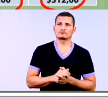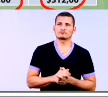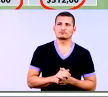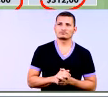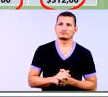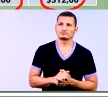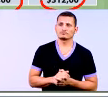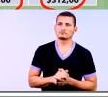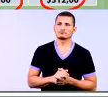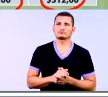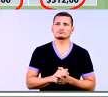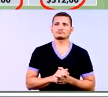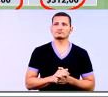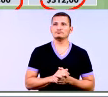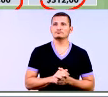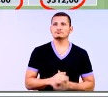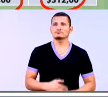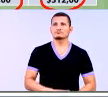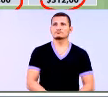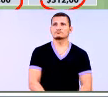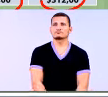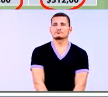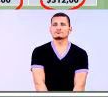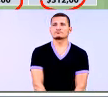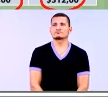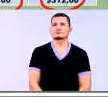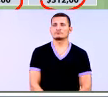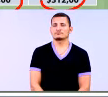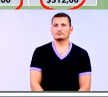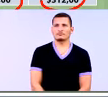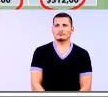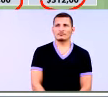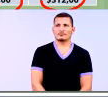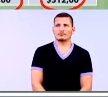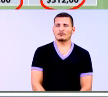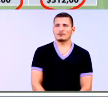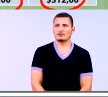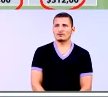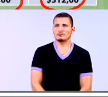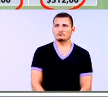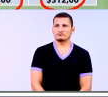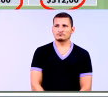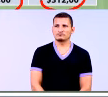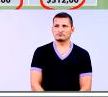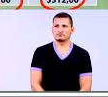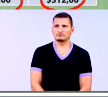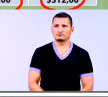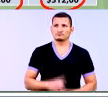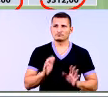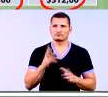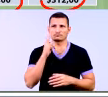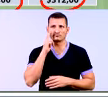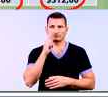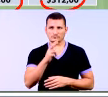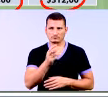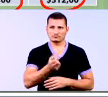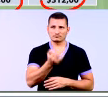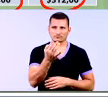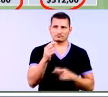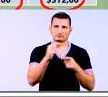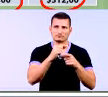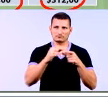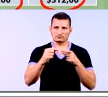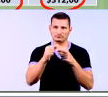mesmos parâmetros de evolução desse equipamento. Então a gente já viu quantidade de núcleos, quanto mais